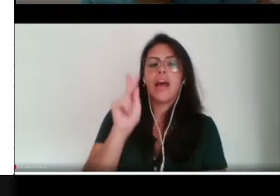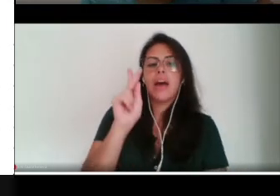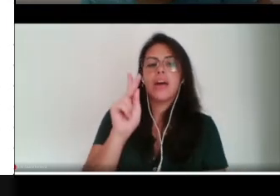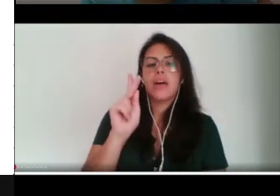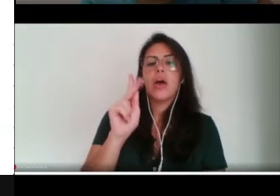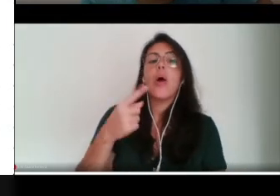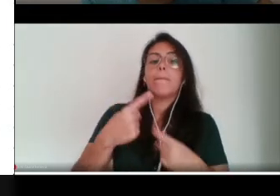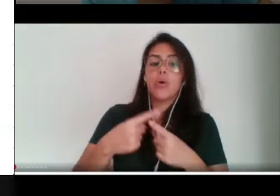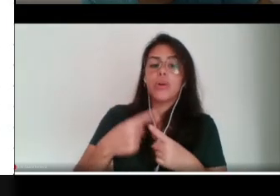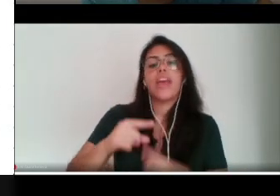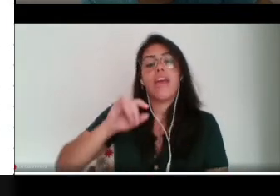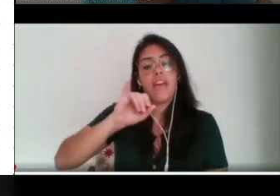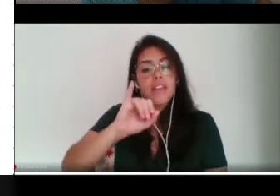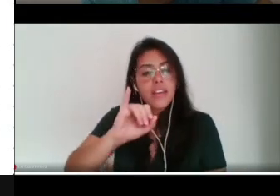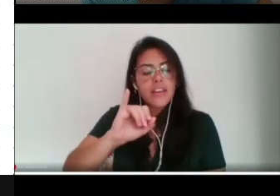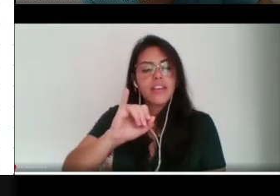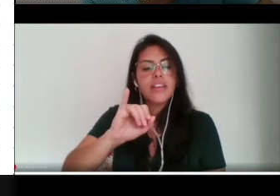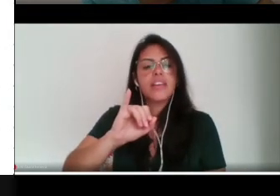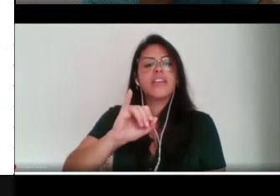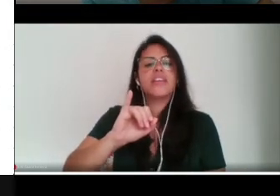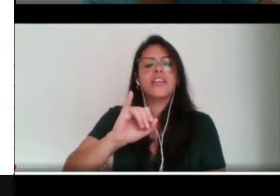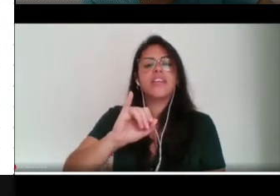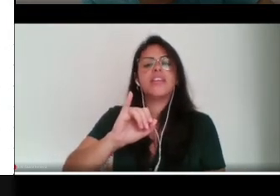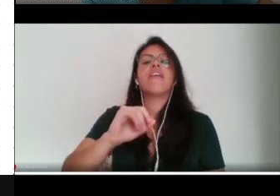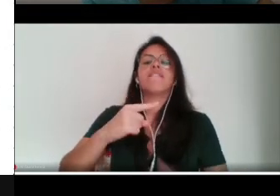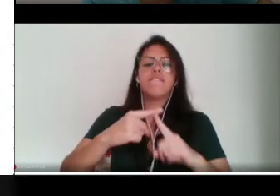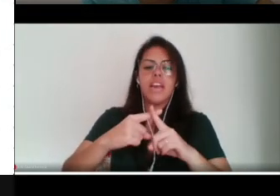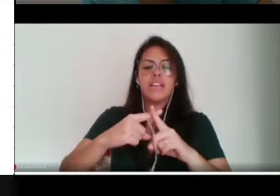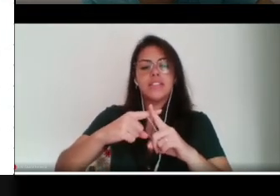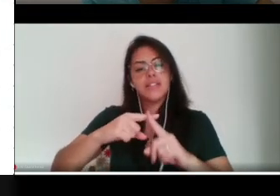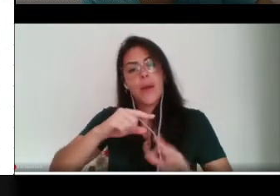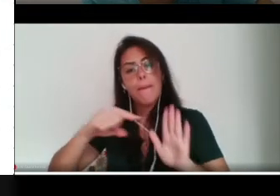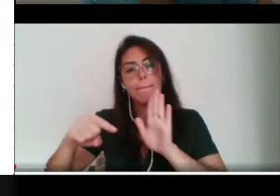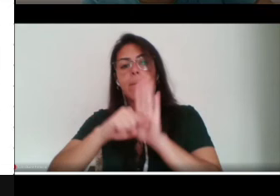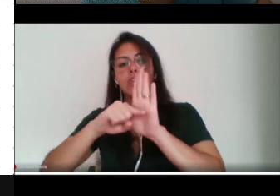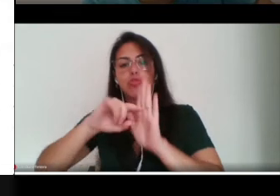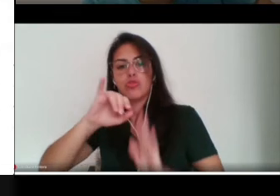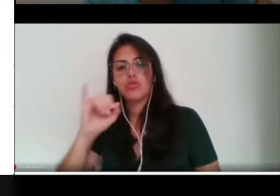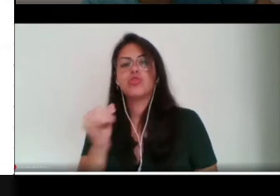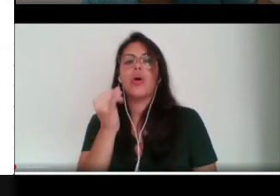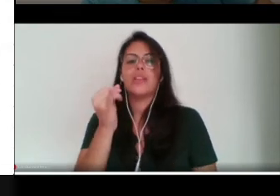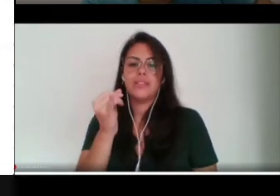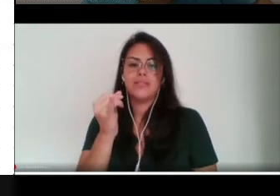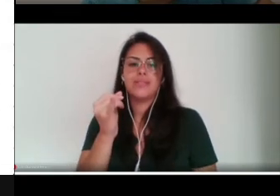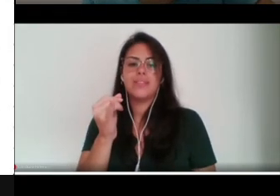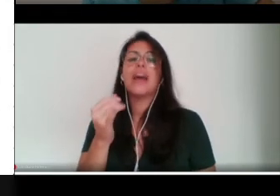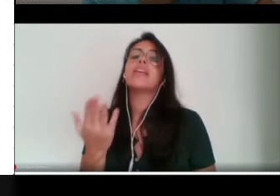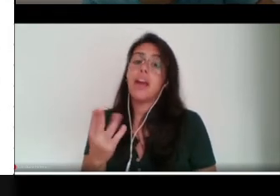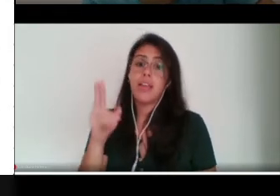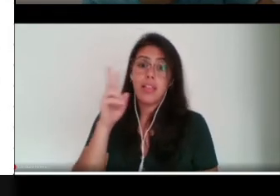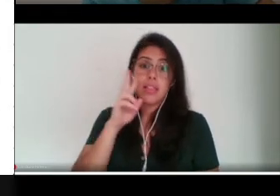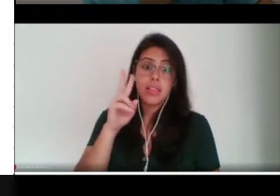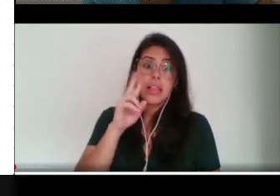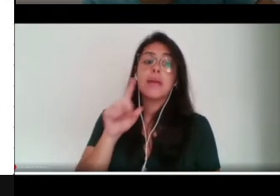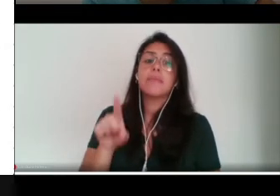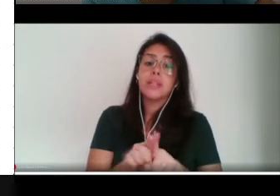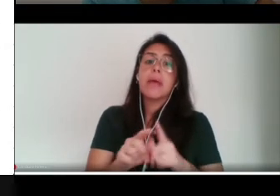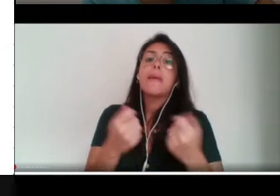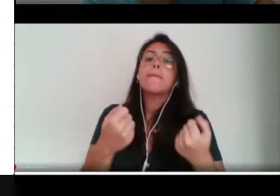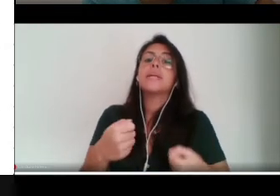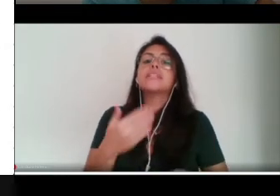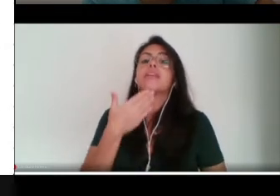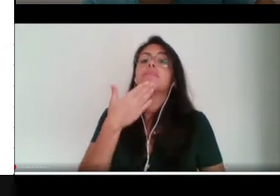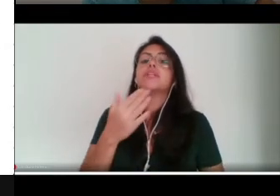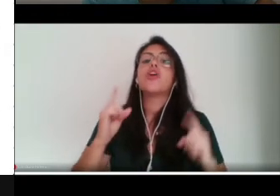pede o módulo, tem que lembrar disso. Esse aqui é o vetor que ele pediu. Esse resultado aqui é o vetor que ele pediu. Só que ele pediu só o módulo